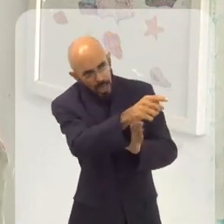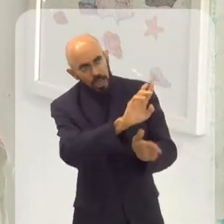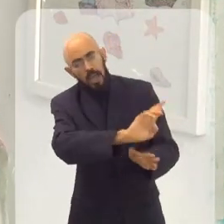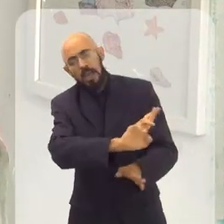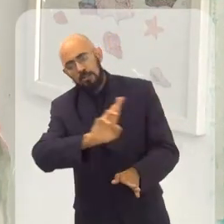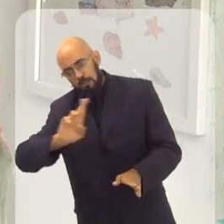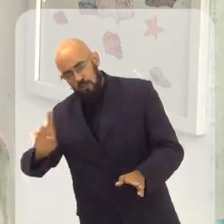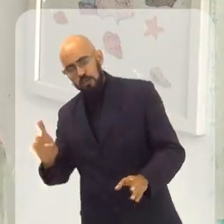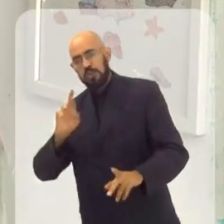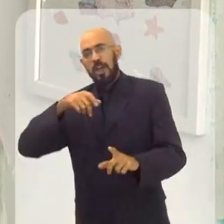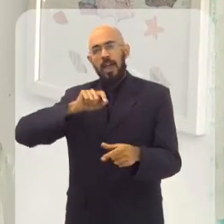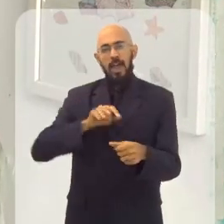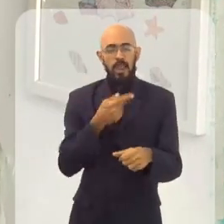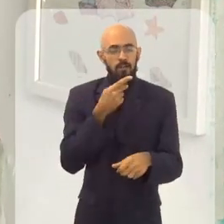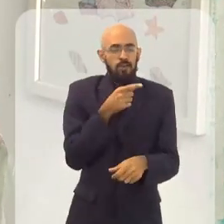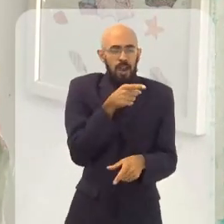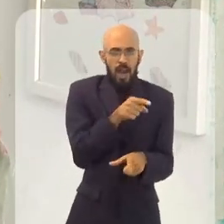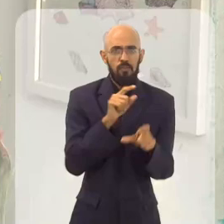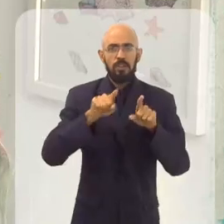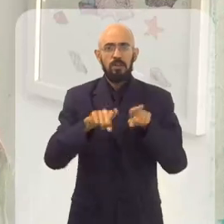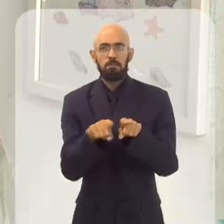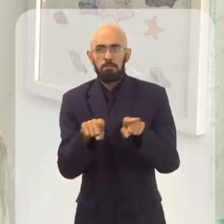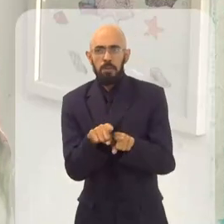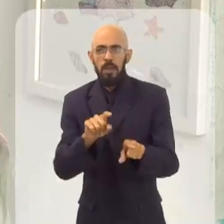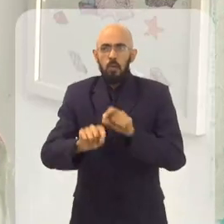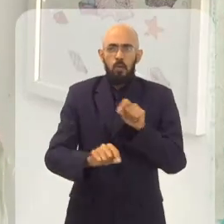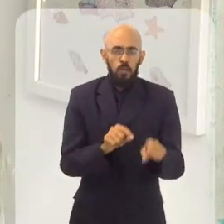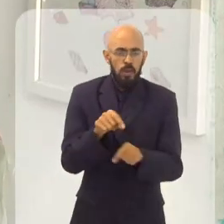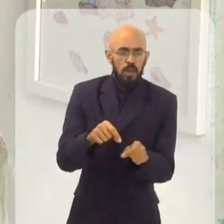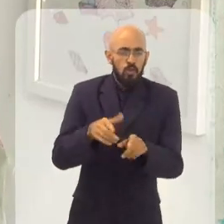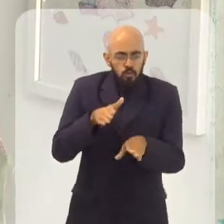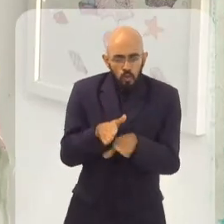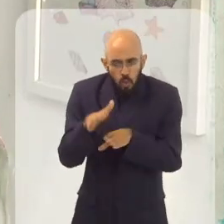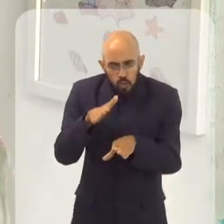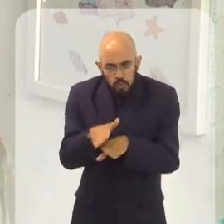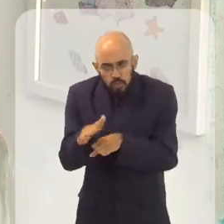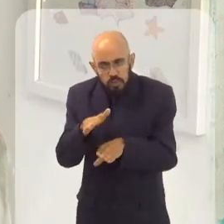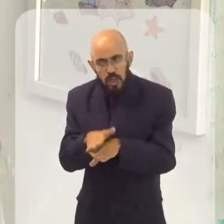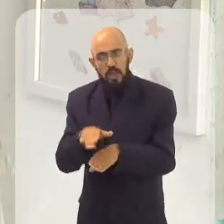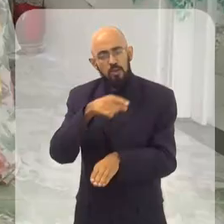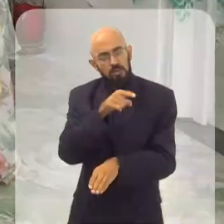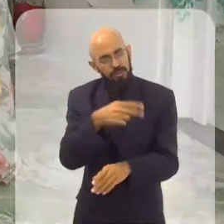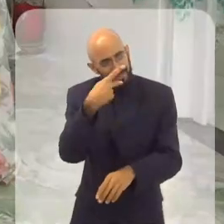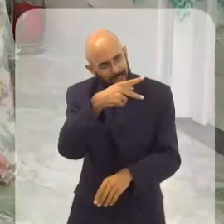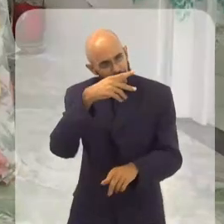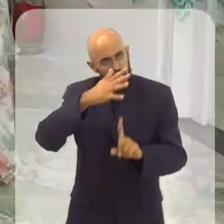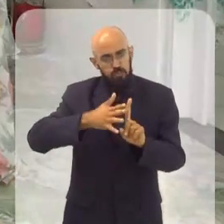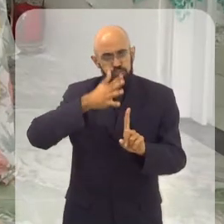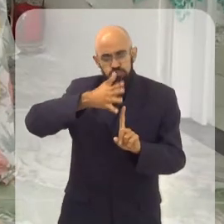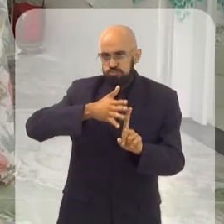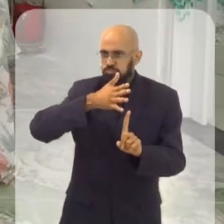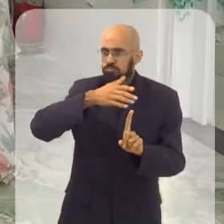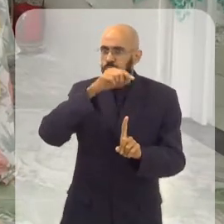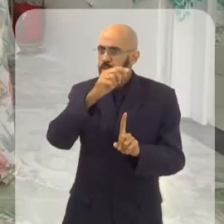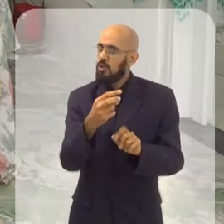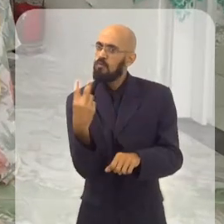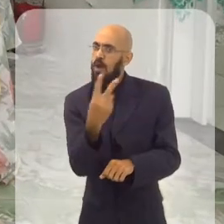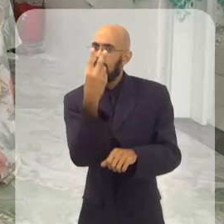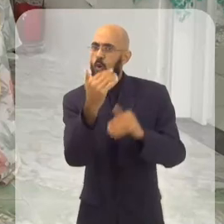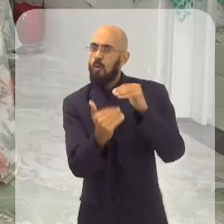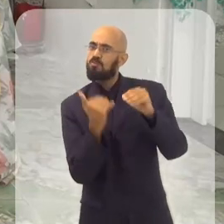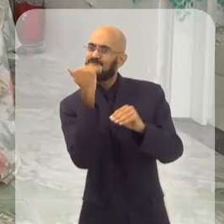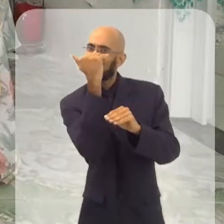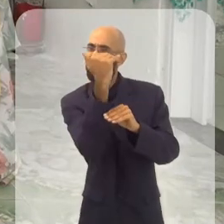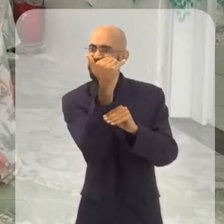que determinava, né, nos Cris Romai, nos Conselhos Ciganos, era a palavra dela que valia, né, porque a família dela, os